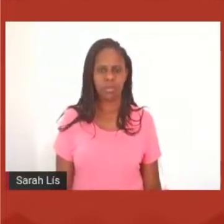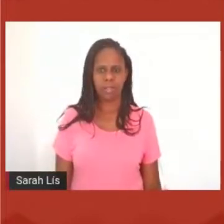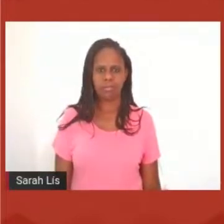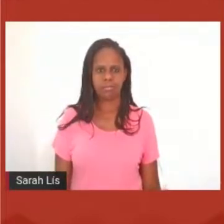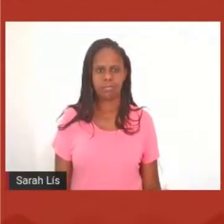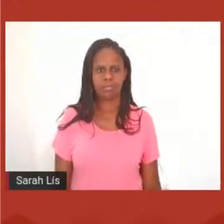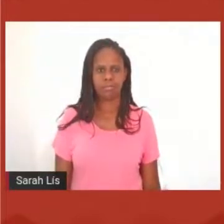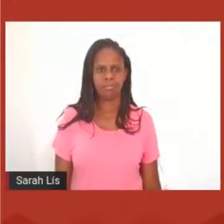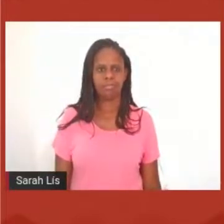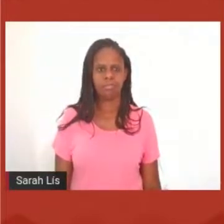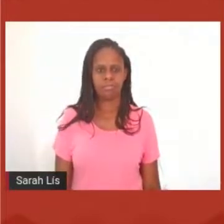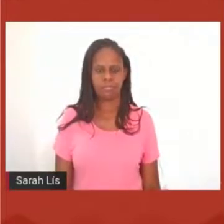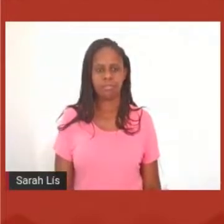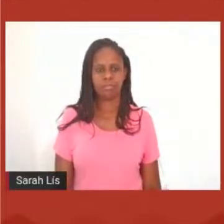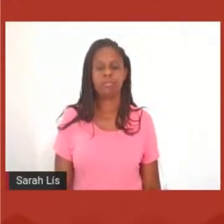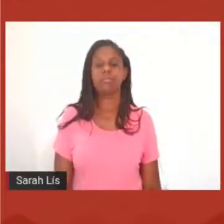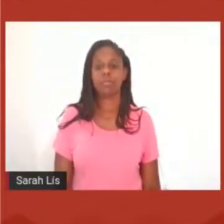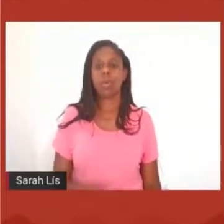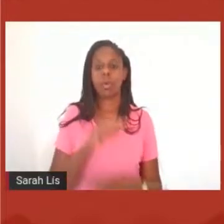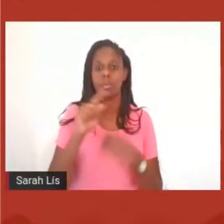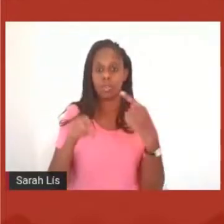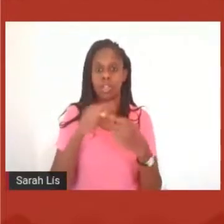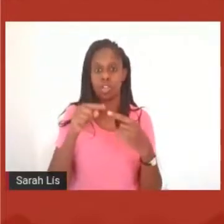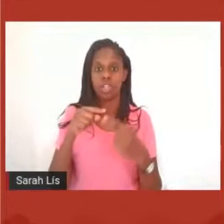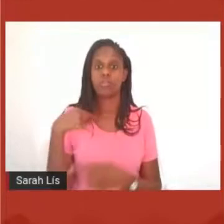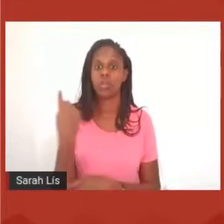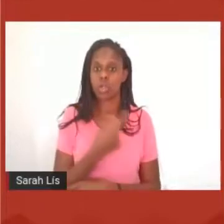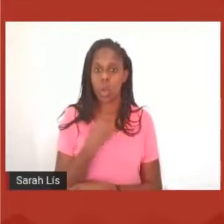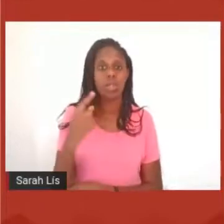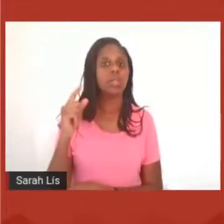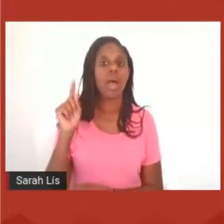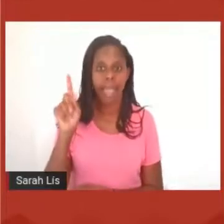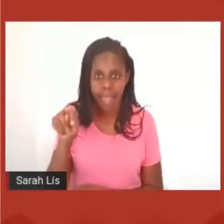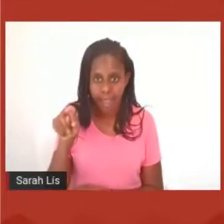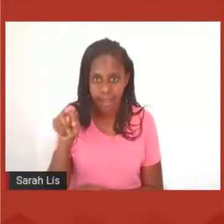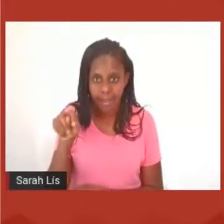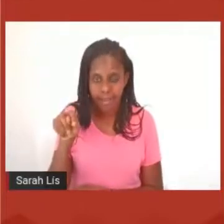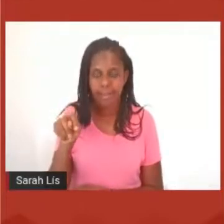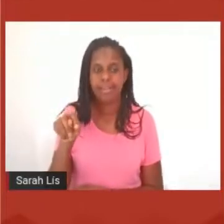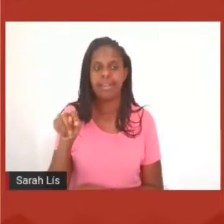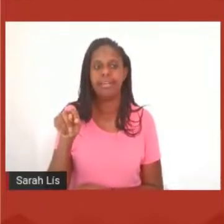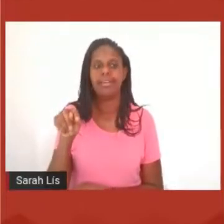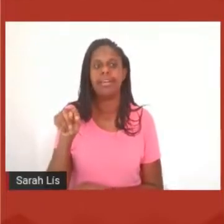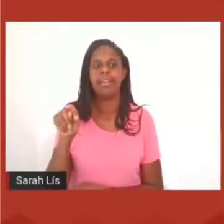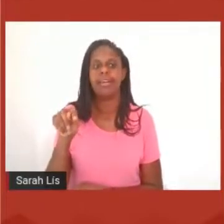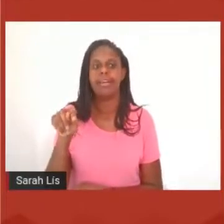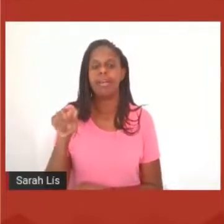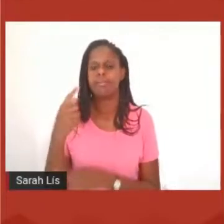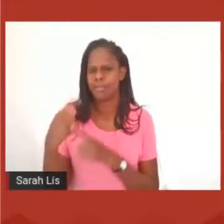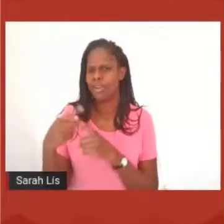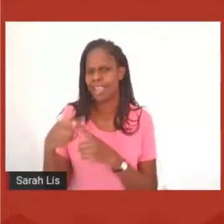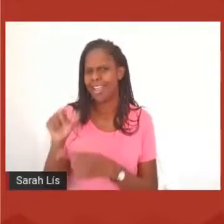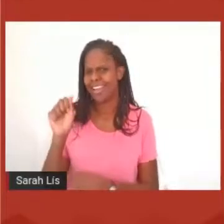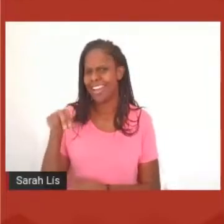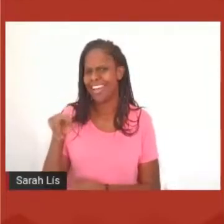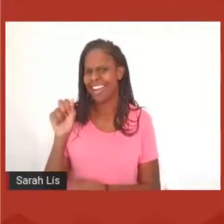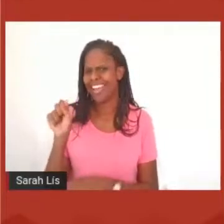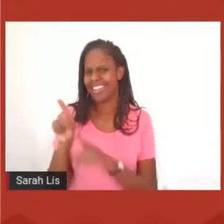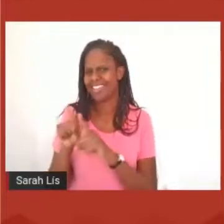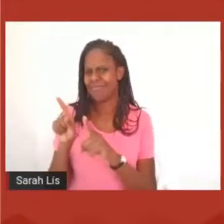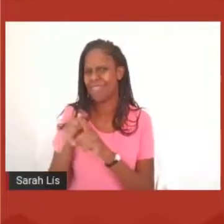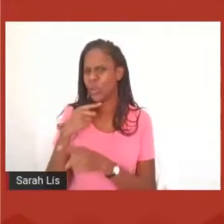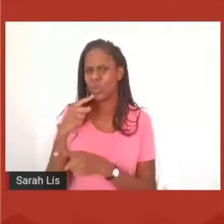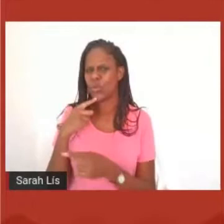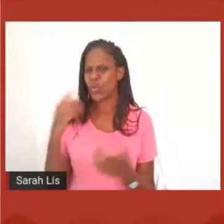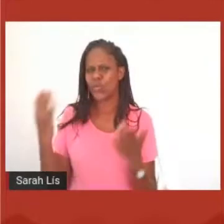Então, esse seria o nosso objetivo, explicar a correlação. Acho que a Ana também tinha falado disso, né?